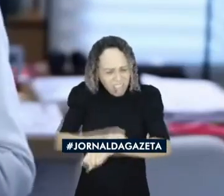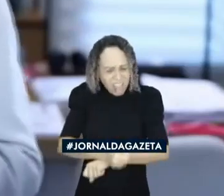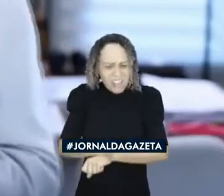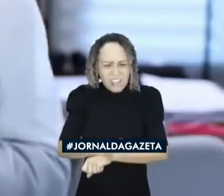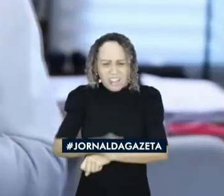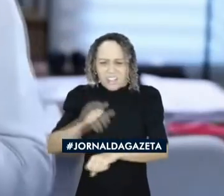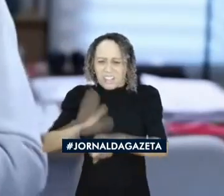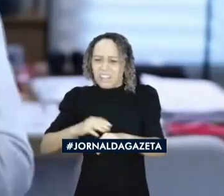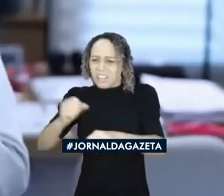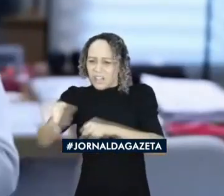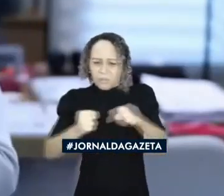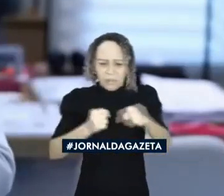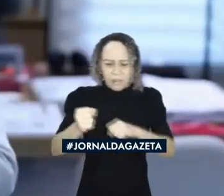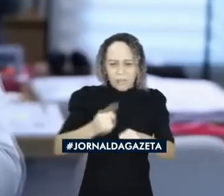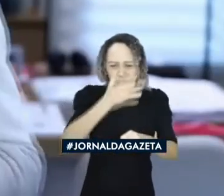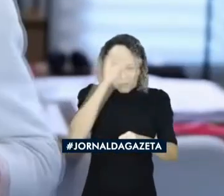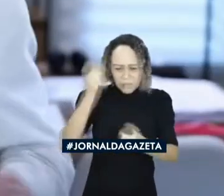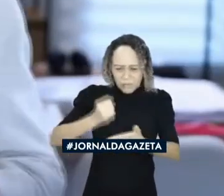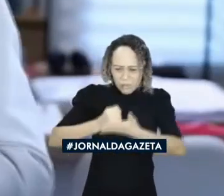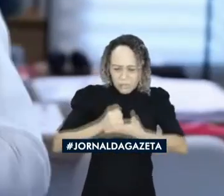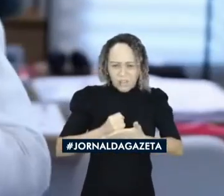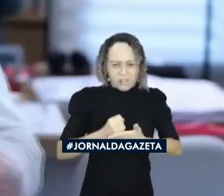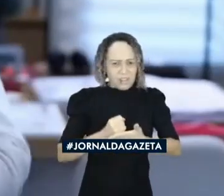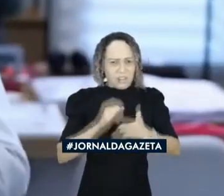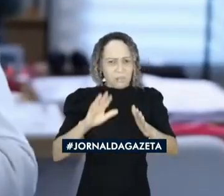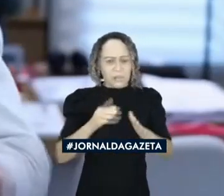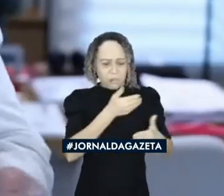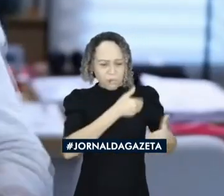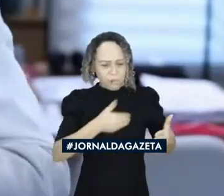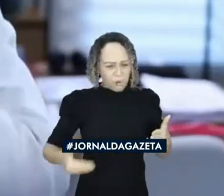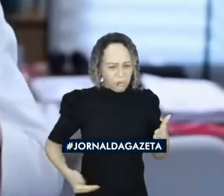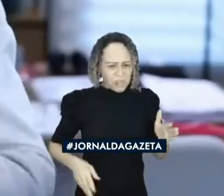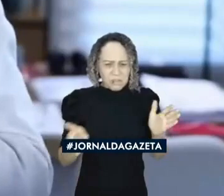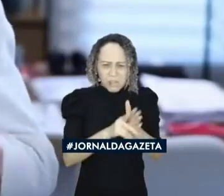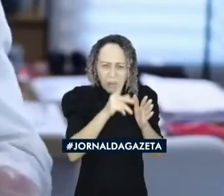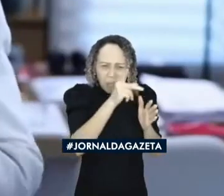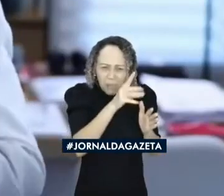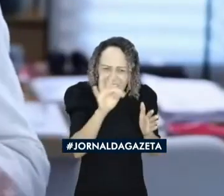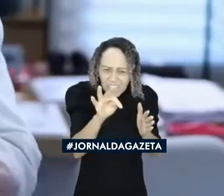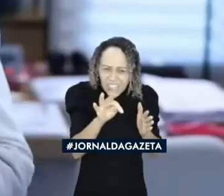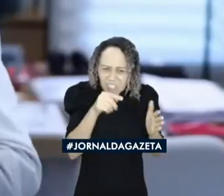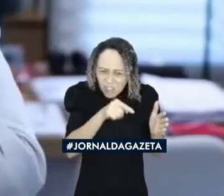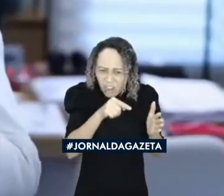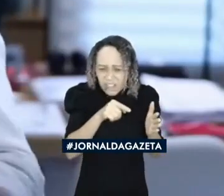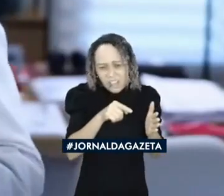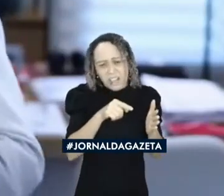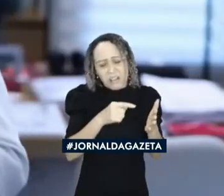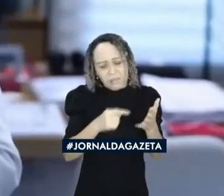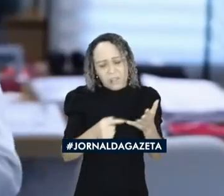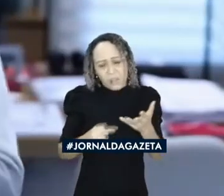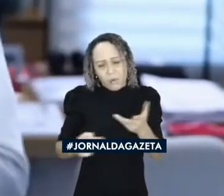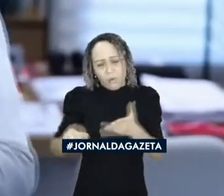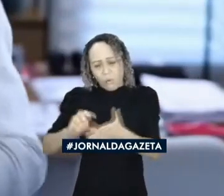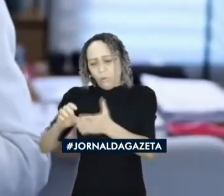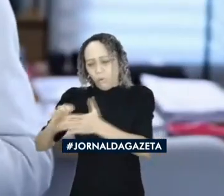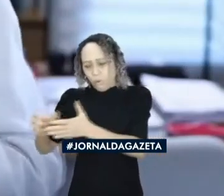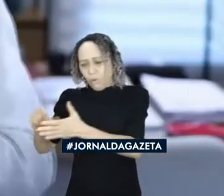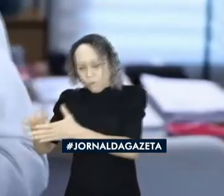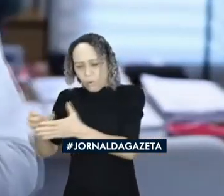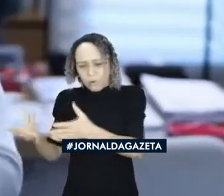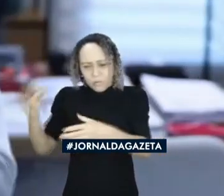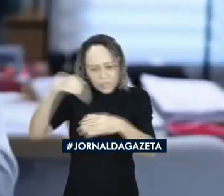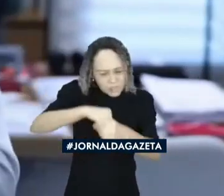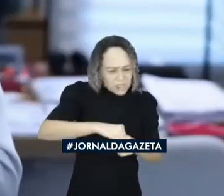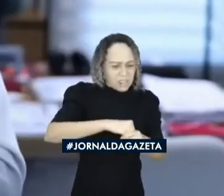mais gente. Não será um governo só petista, será um governo em que estará presente vários segmentos da sociedade, petista ou não